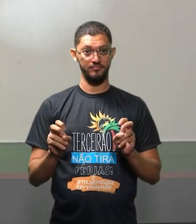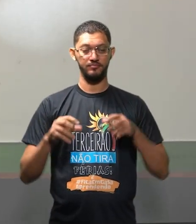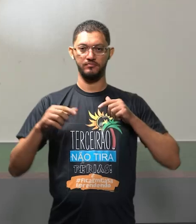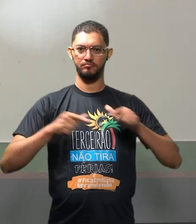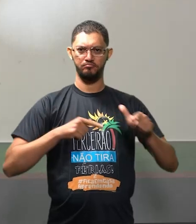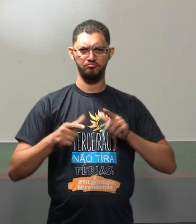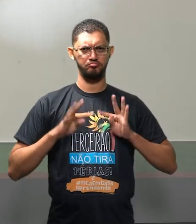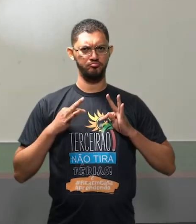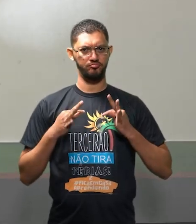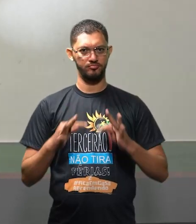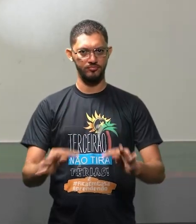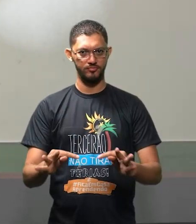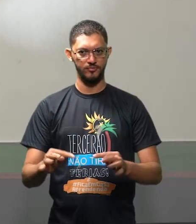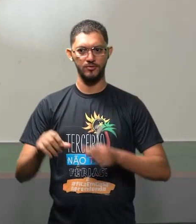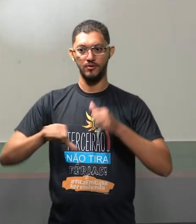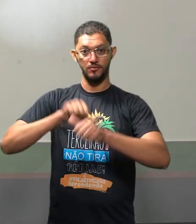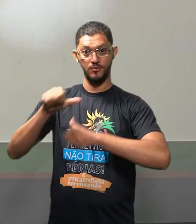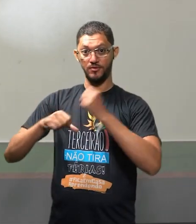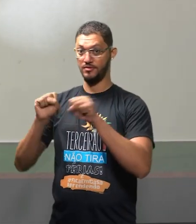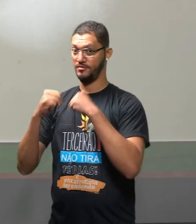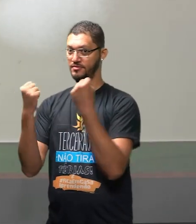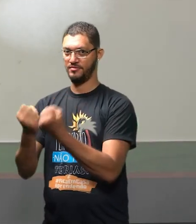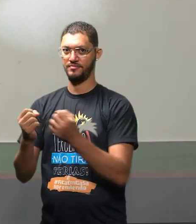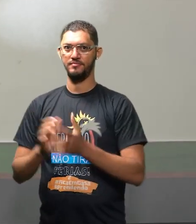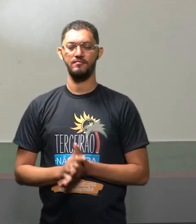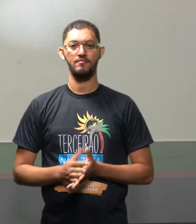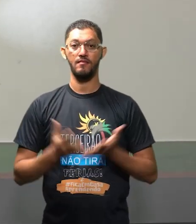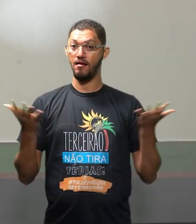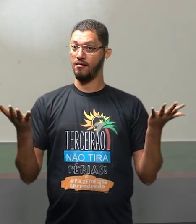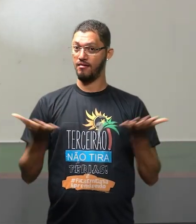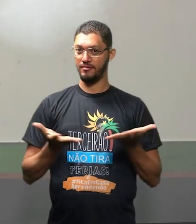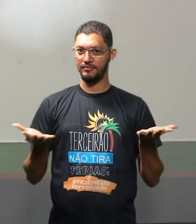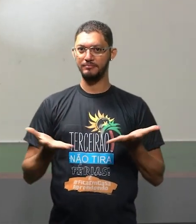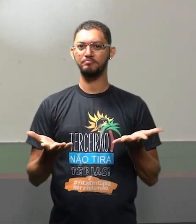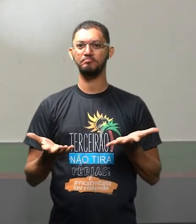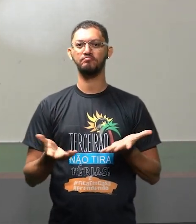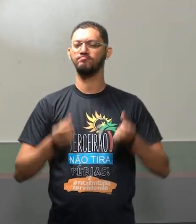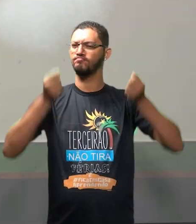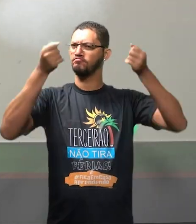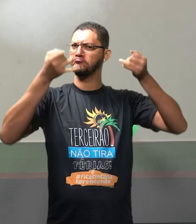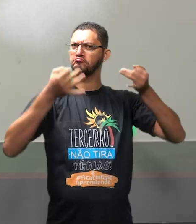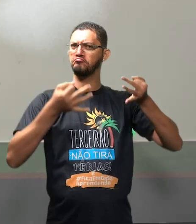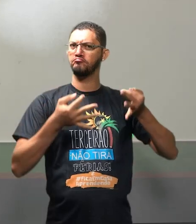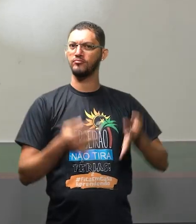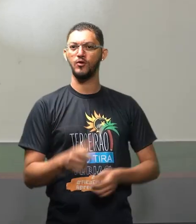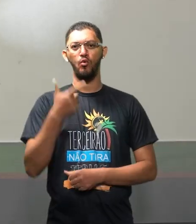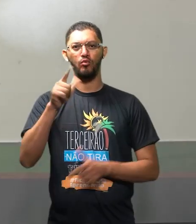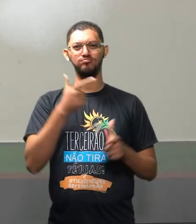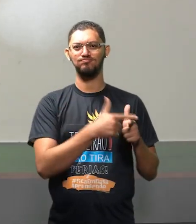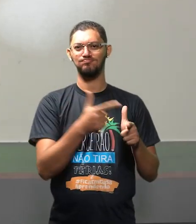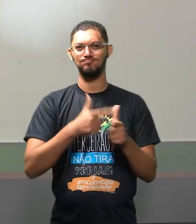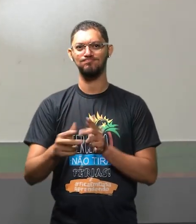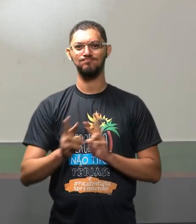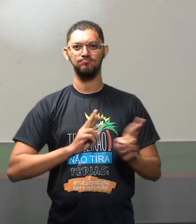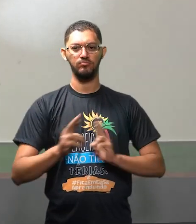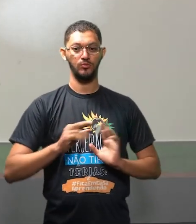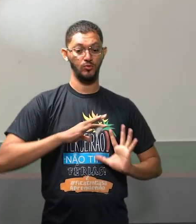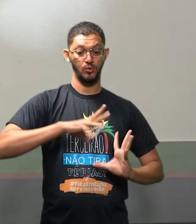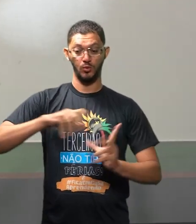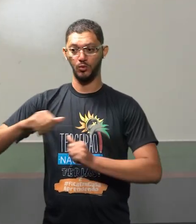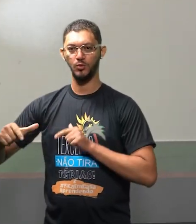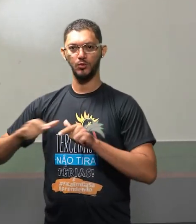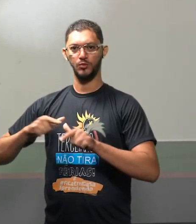Trabalho, Tecnologia e Mudanças Sociais. Nesse bloco agora, nós falaremos sobre outro problema relacionado ao mundo do